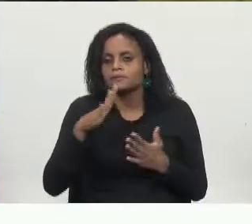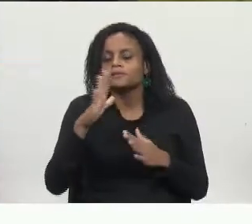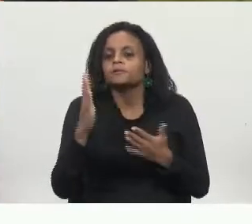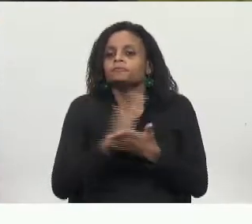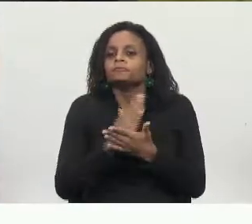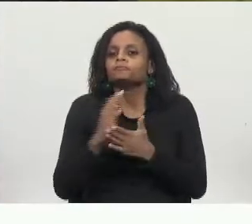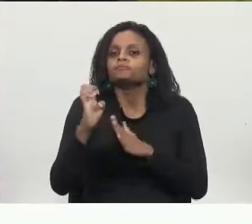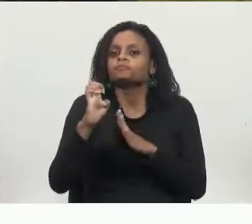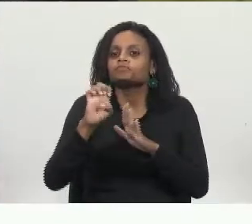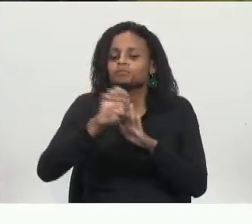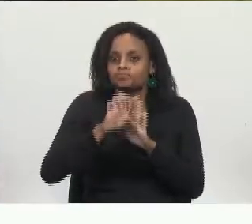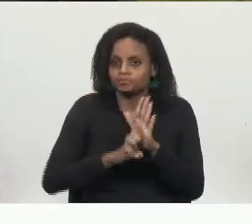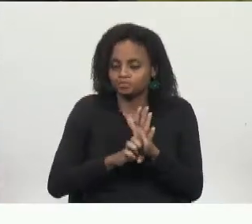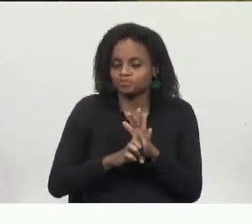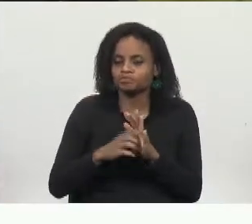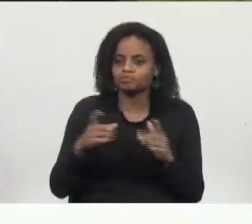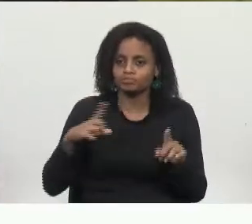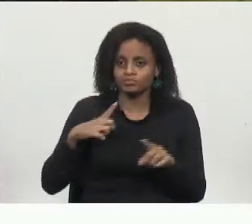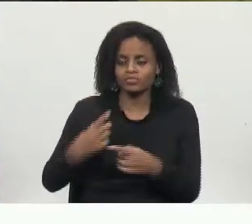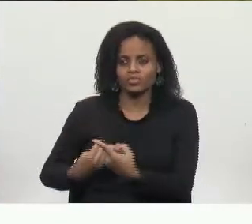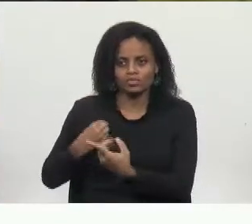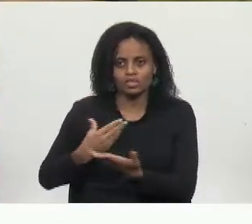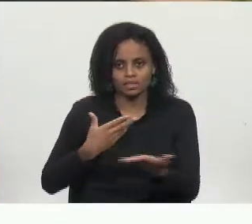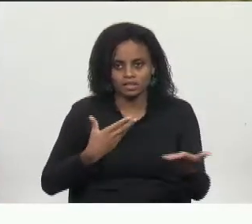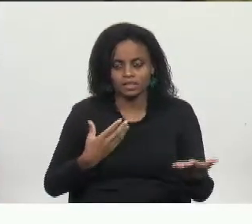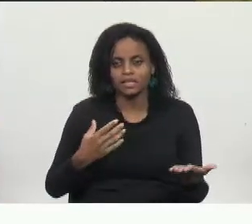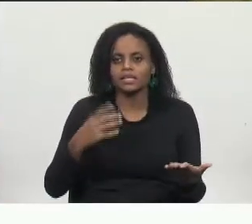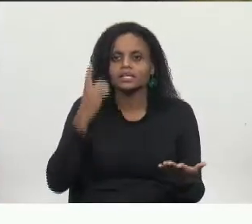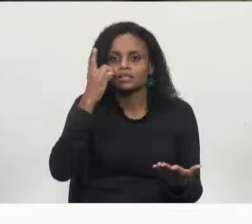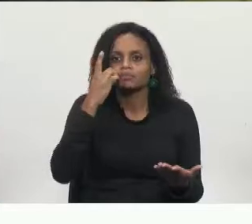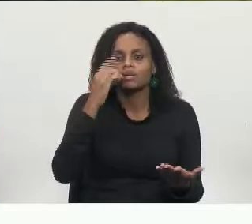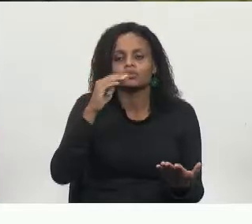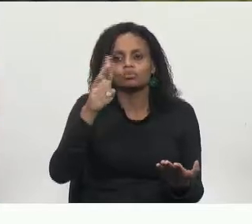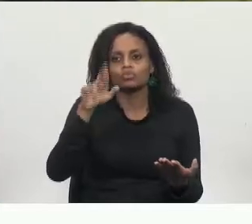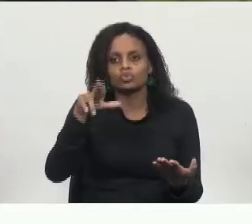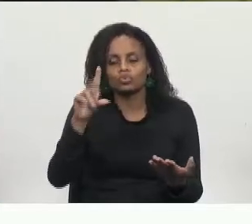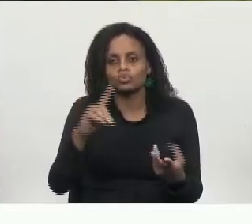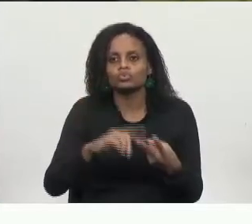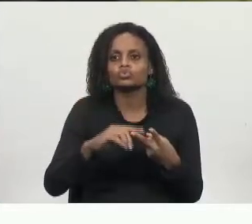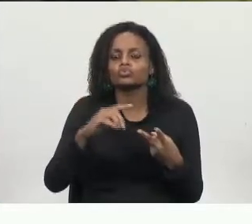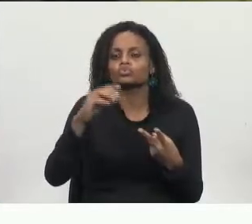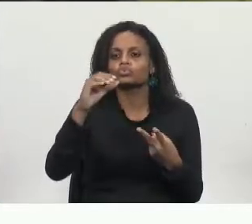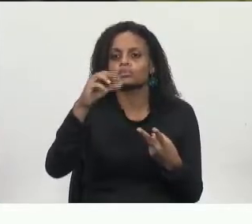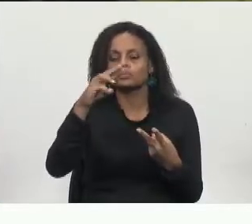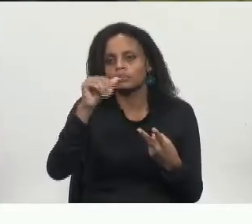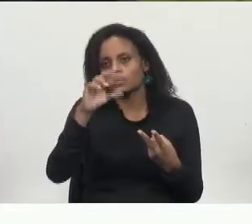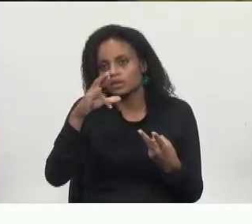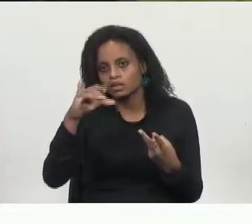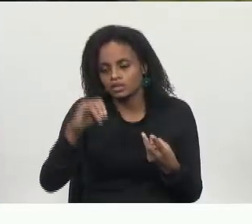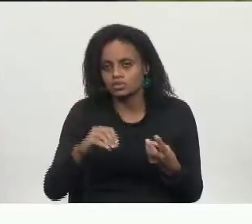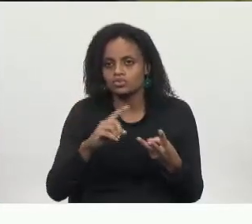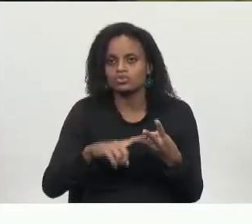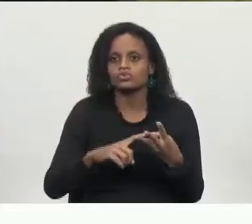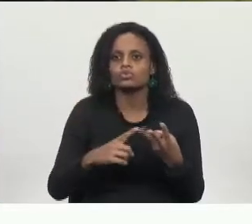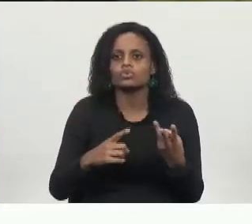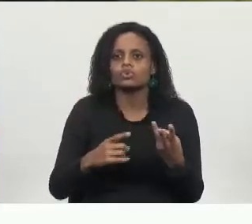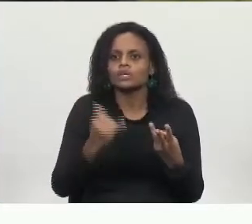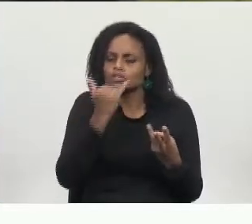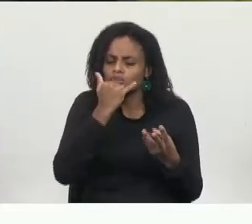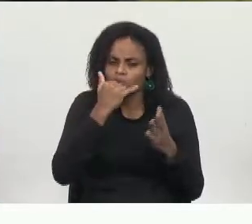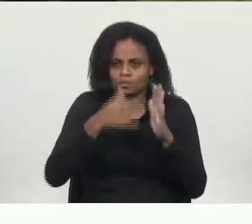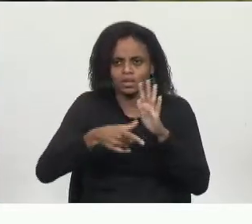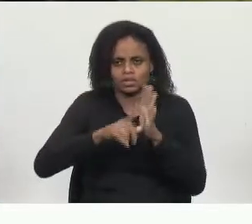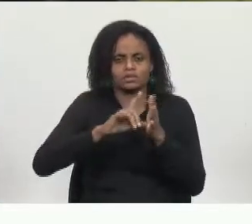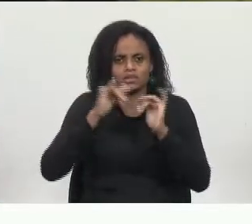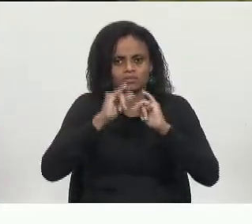presença do deputado Bruno da UARE, Marcelo do Seudino, Márcio, deputado Salema, perdão, eu teria que ter anunciado antes